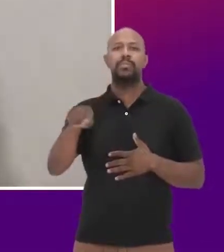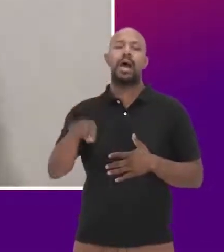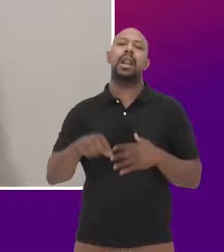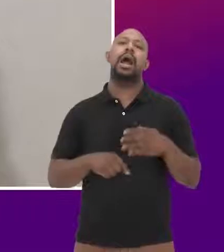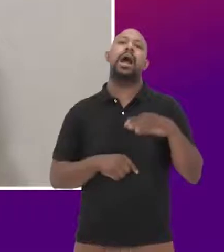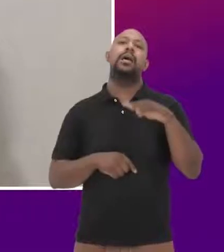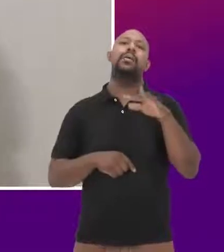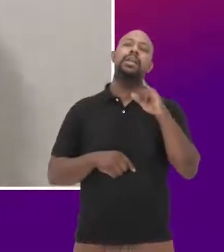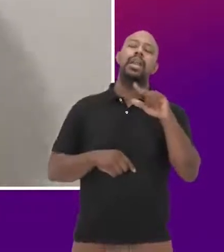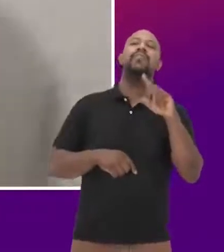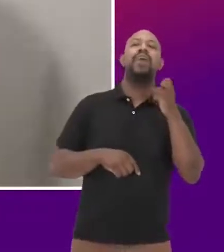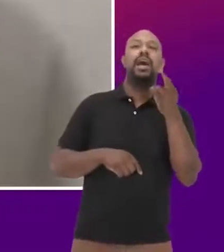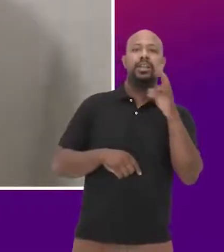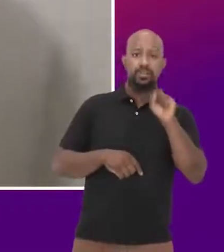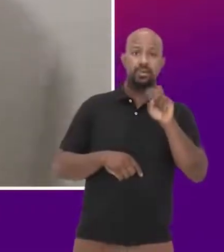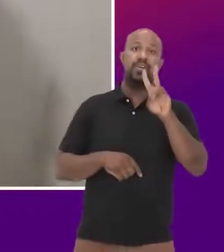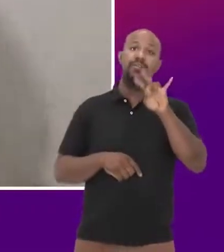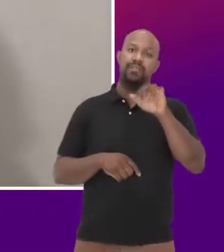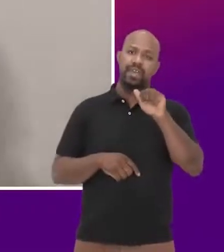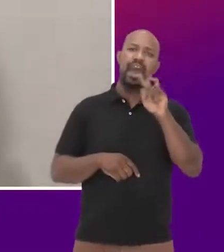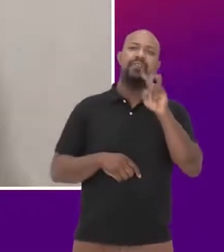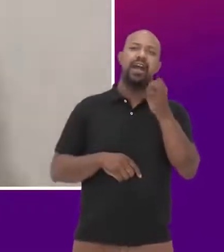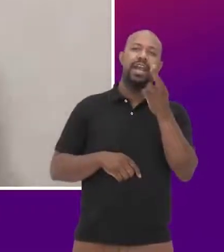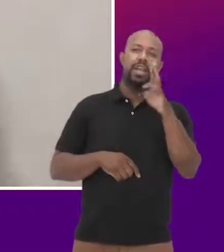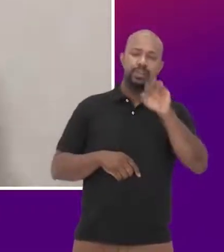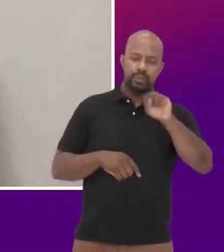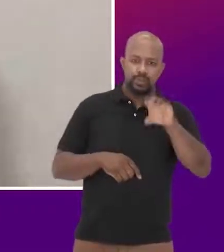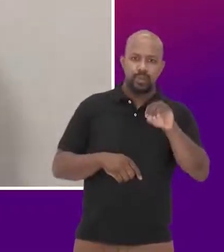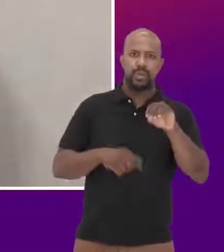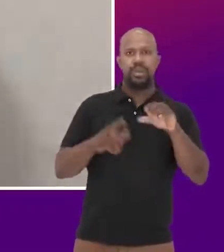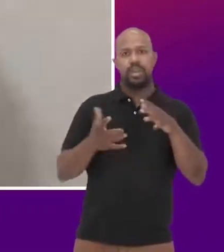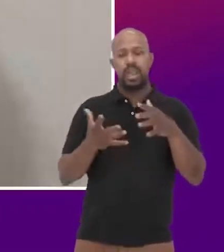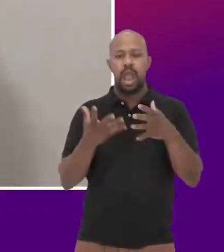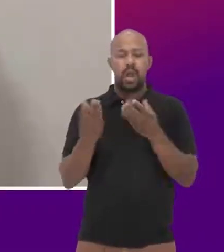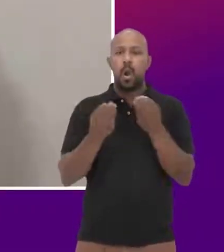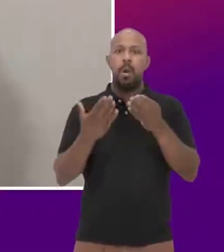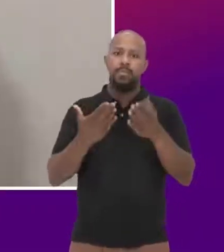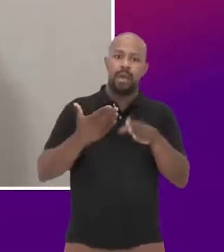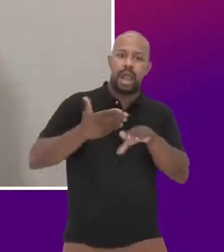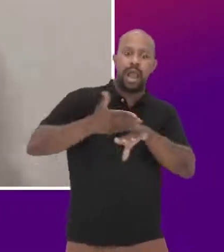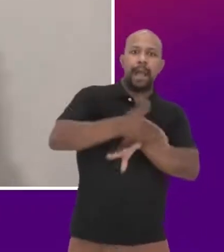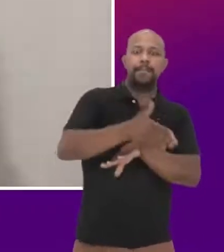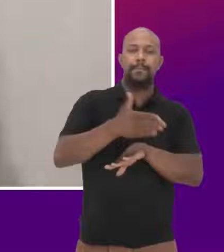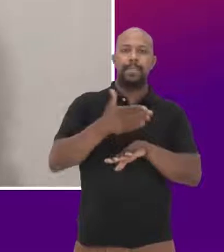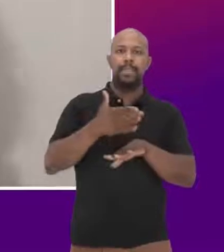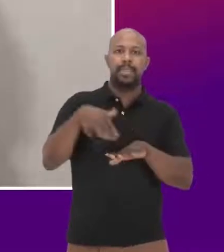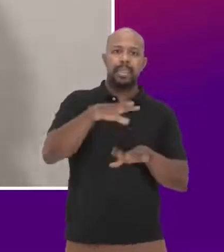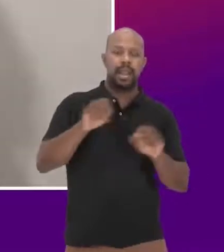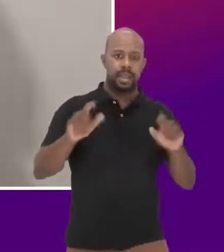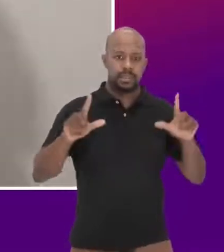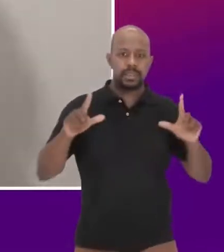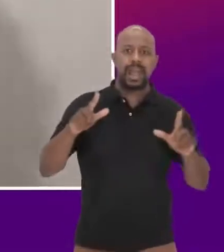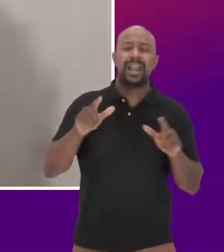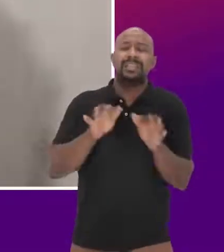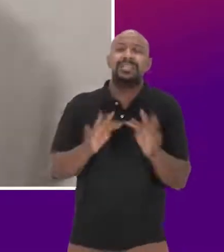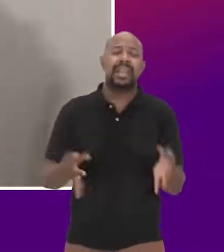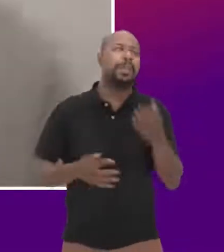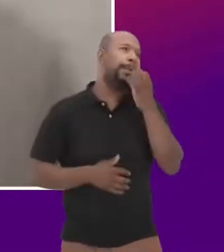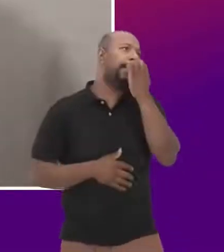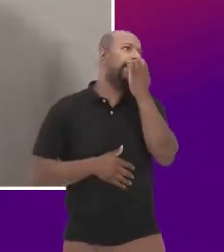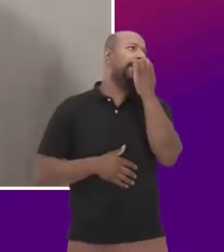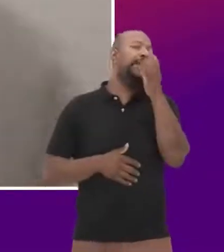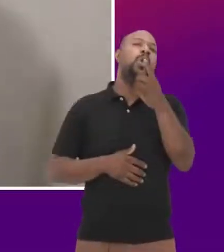Varejo. E aí como a Via Varejo ia entrar na Amor de Mãe? Era muito simples. Eles tinham